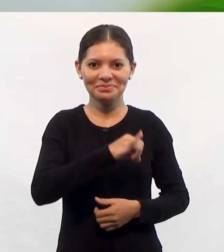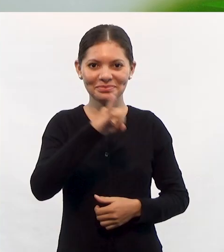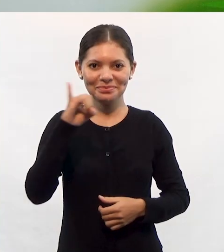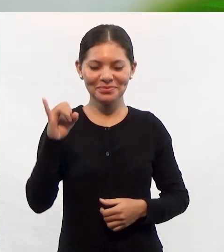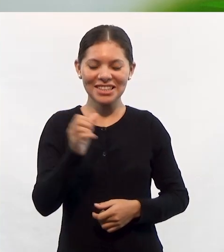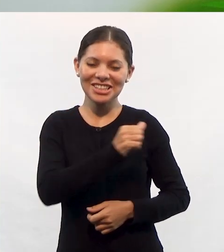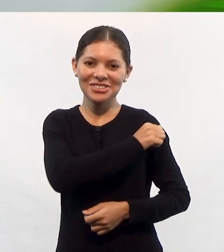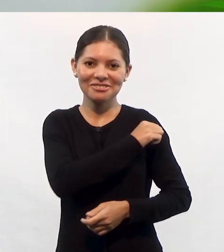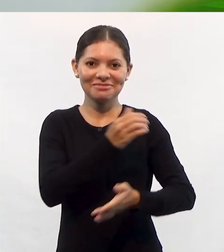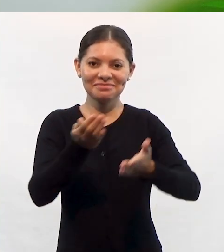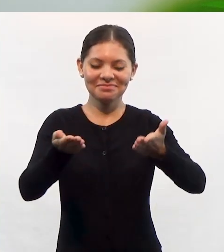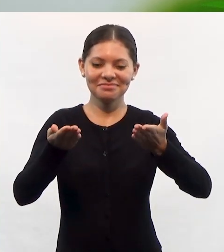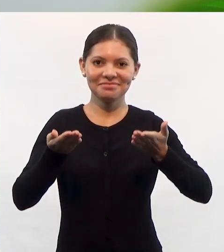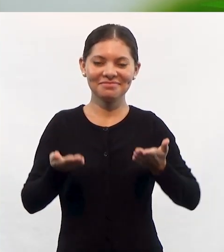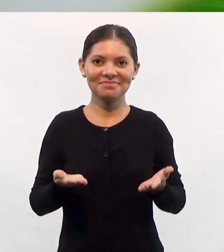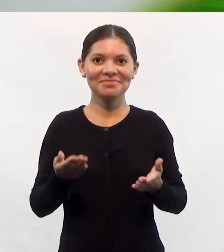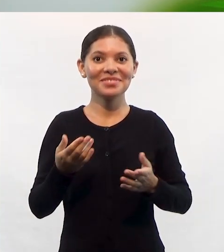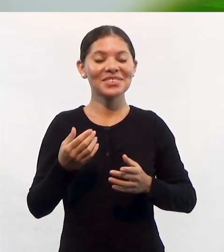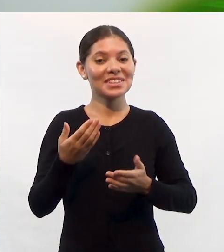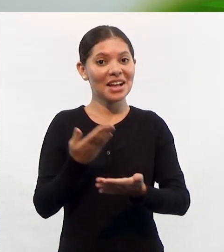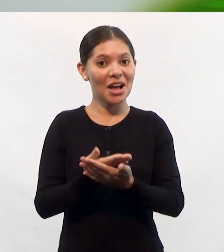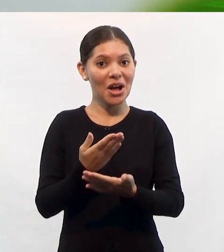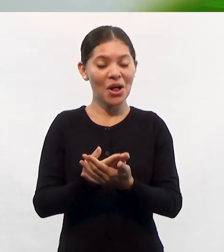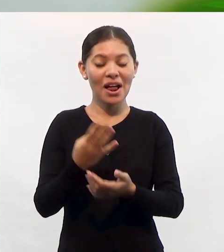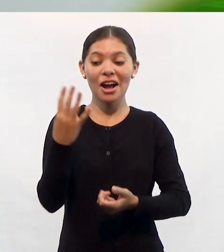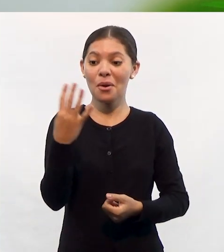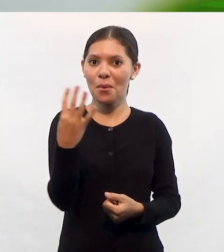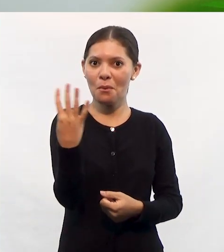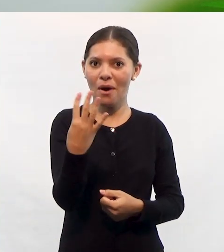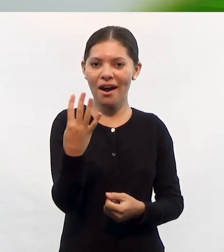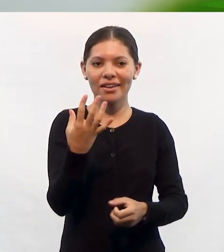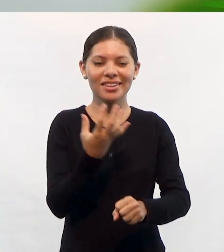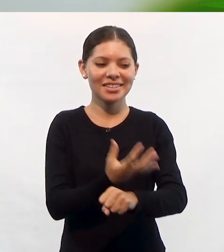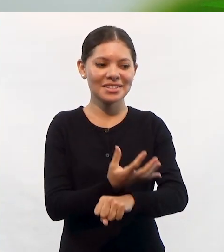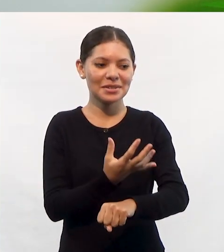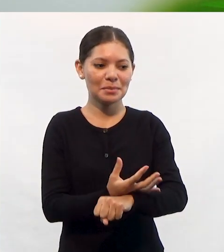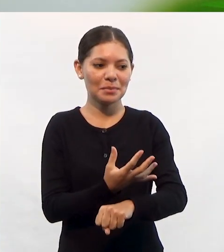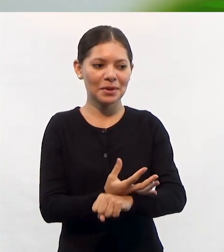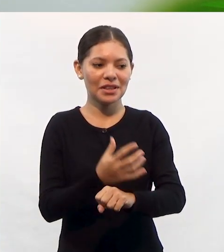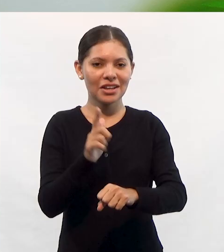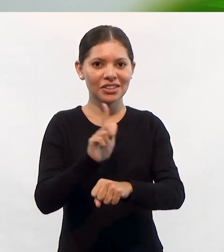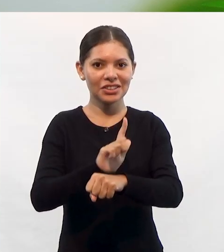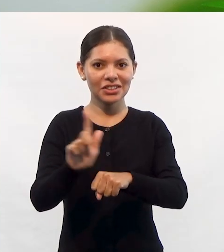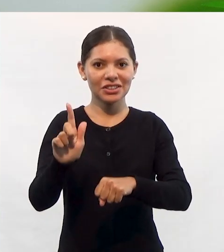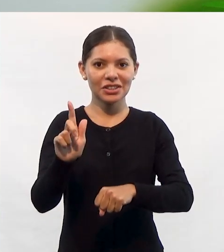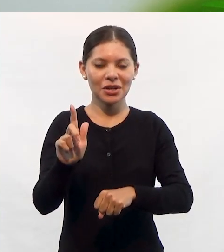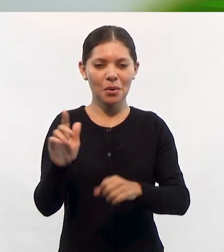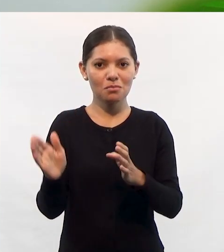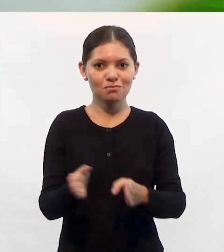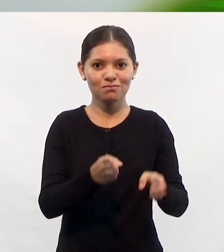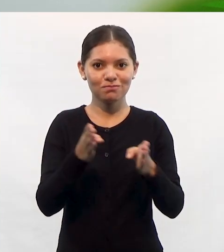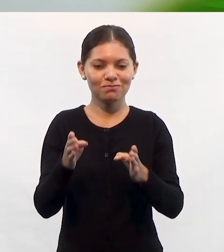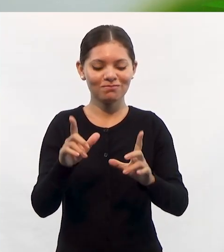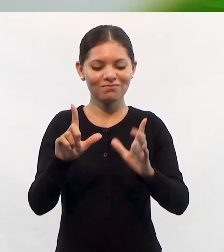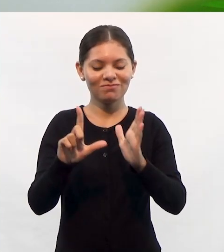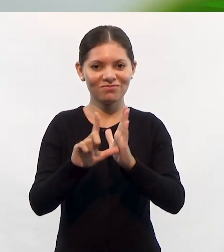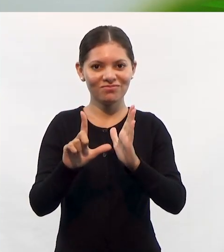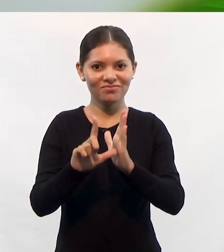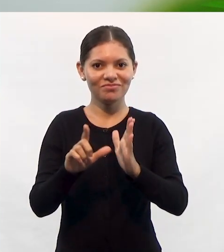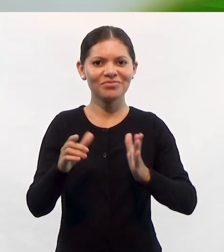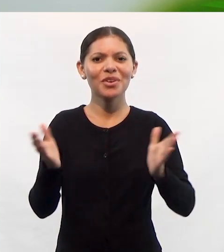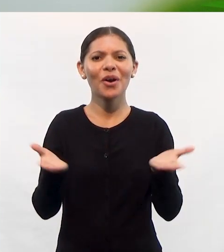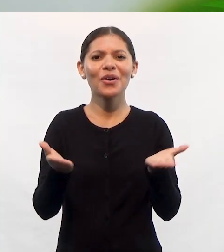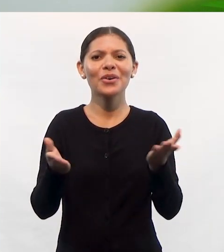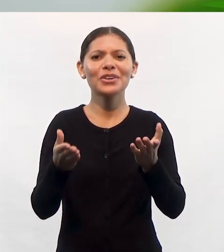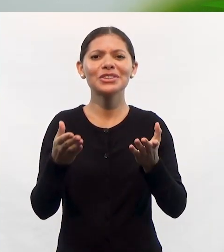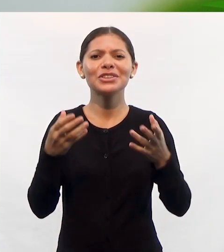Olá alunos sejam bem-vindos à nossa quarta aula da disciplina de gestão da produção e logística hoje nós vamos falar